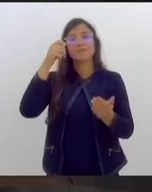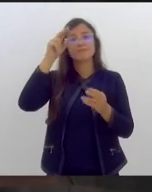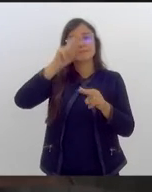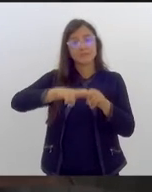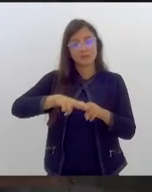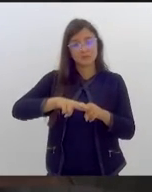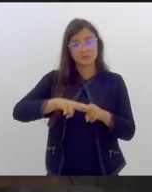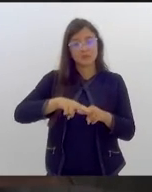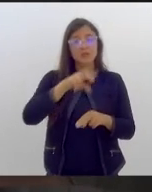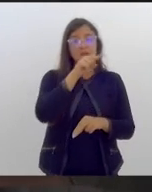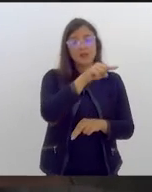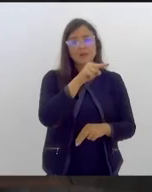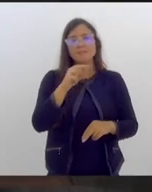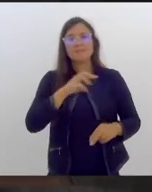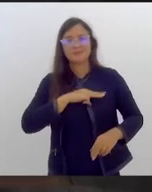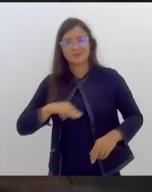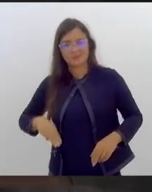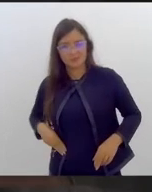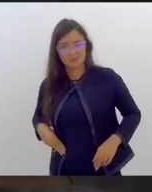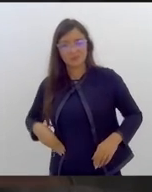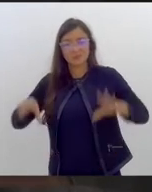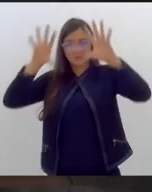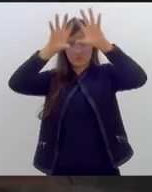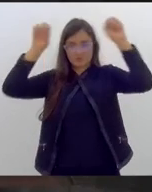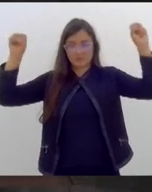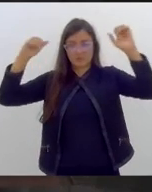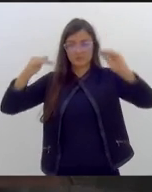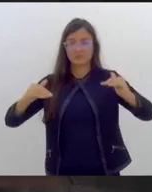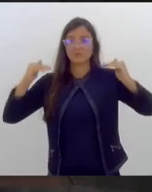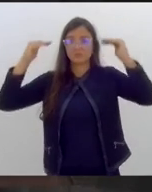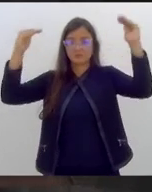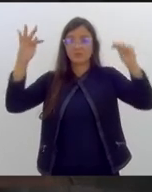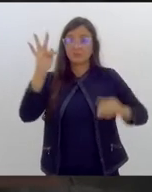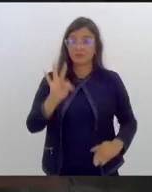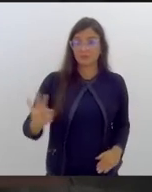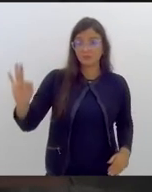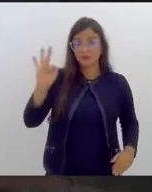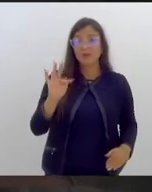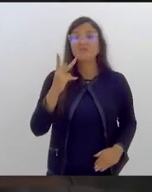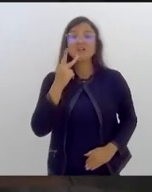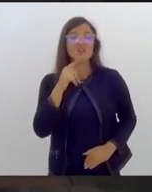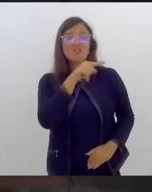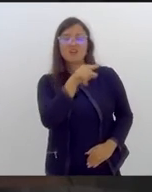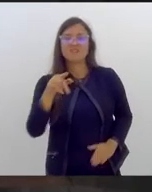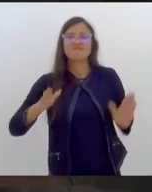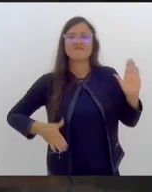Federal se referindo a todos eles como vagabundos